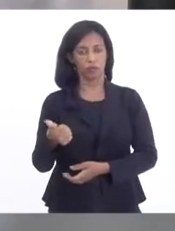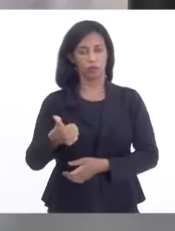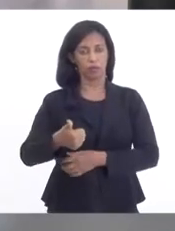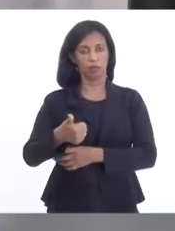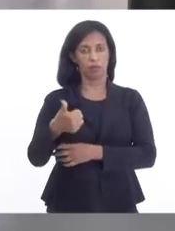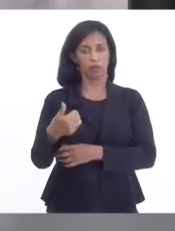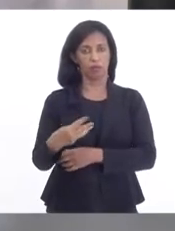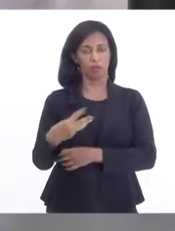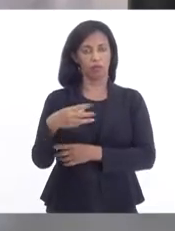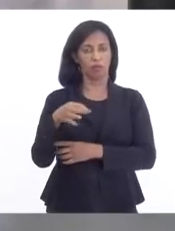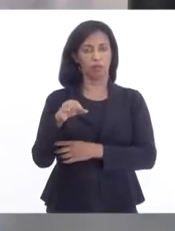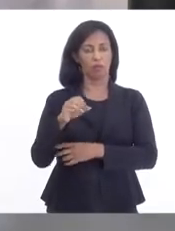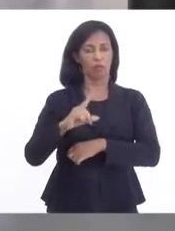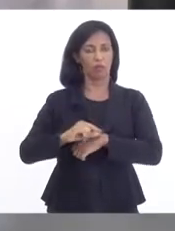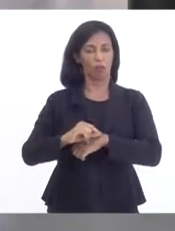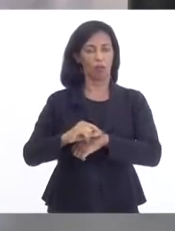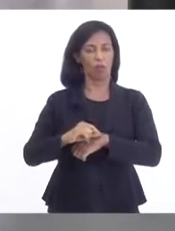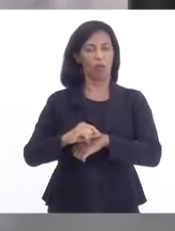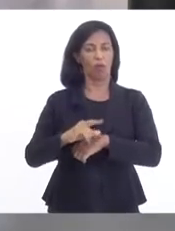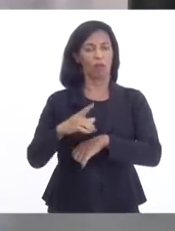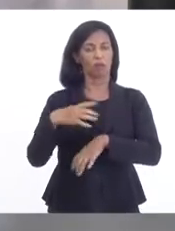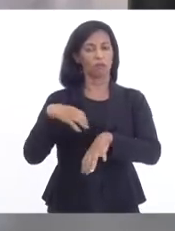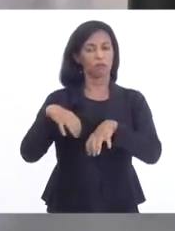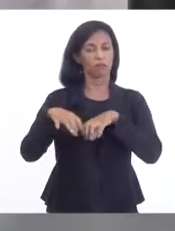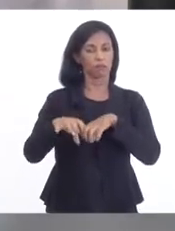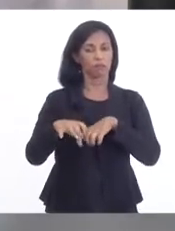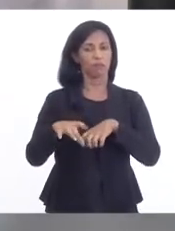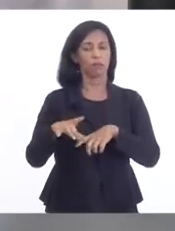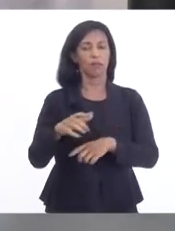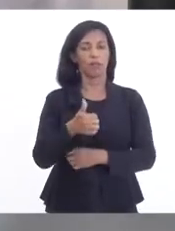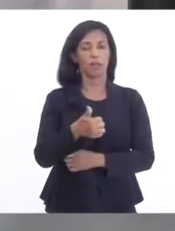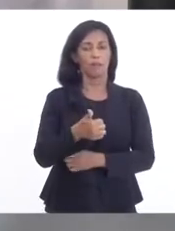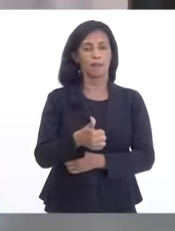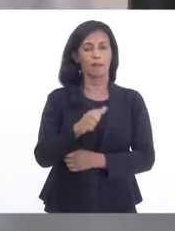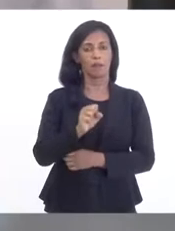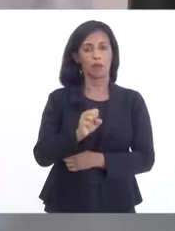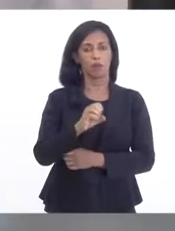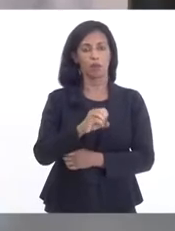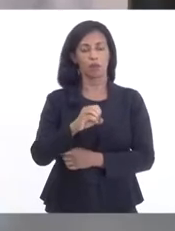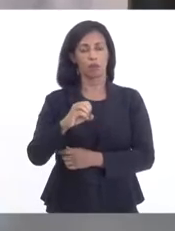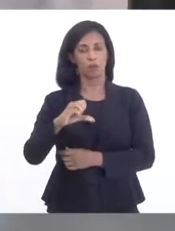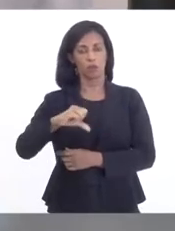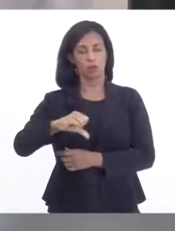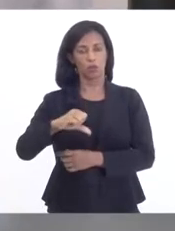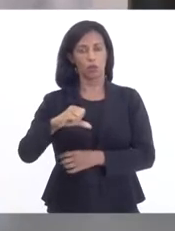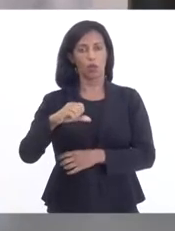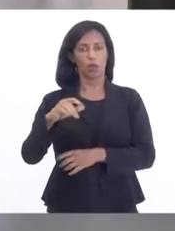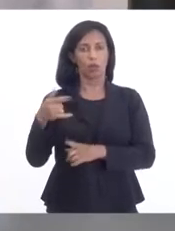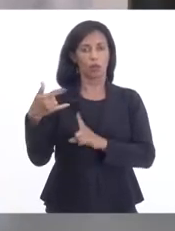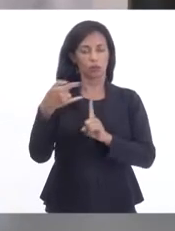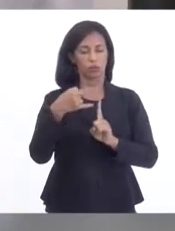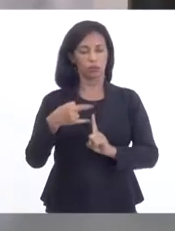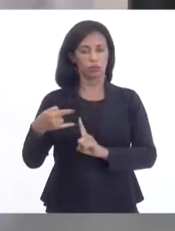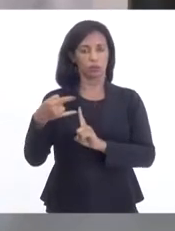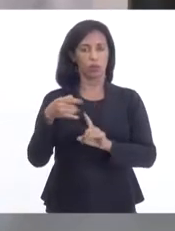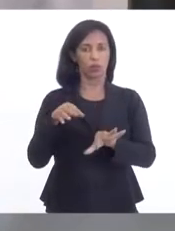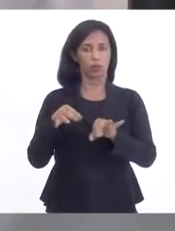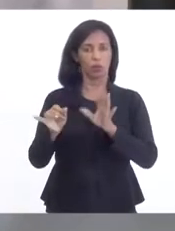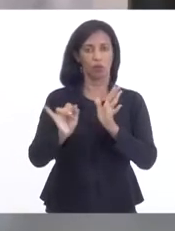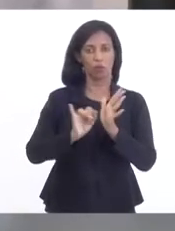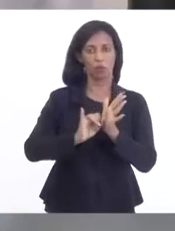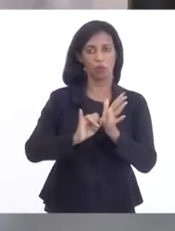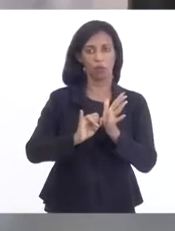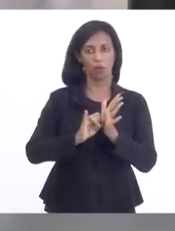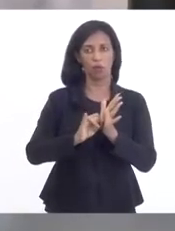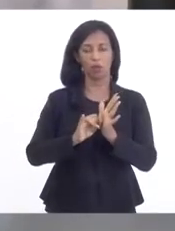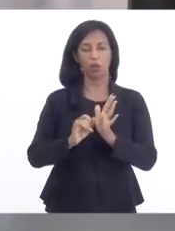13 horas, de forma semipresencial, na sala 1809, por meio dessa plataforma Zoom, conforme o edital